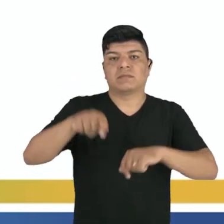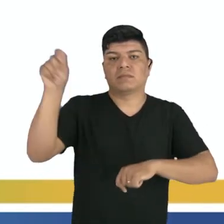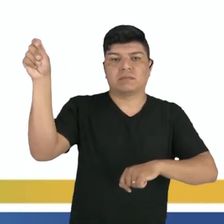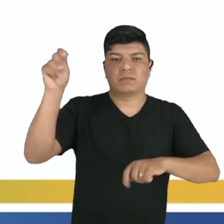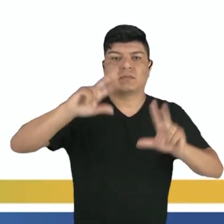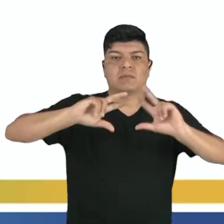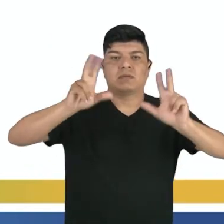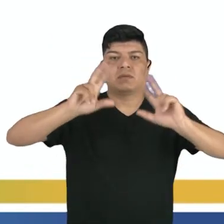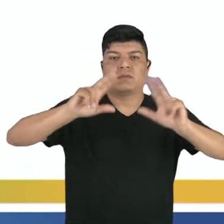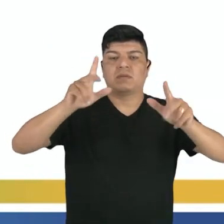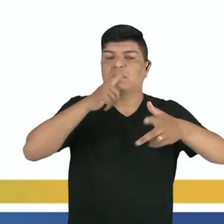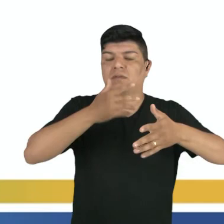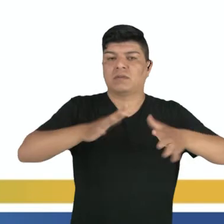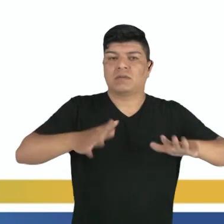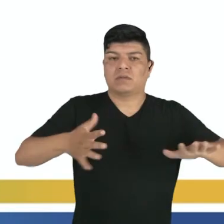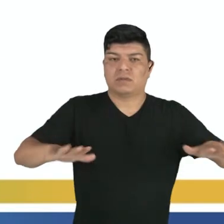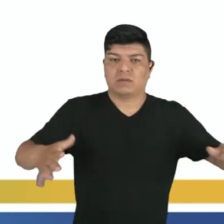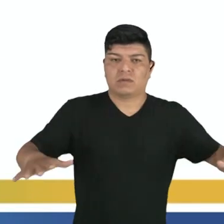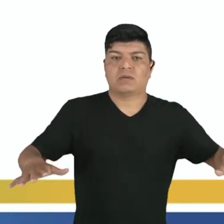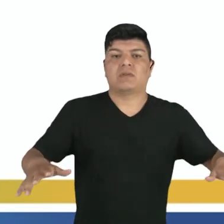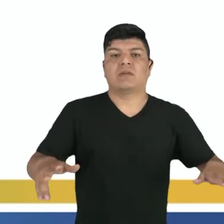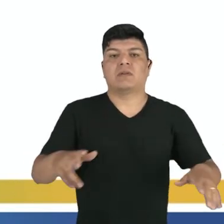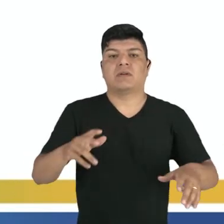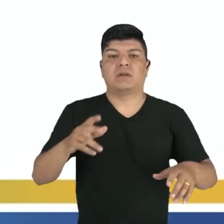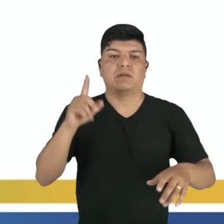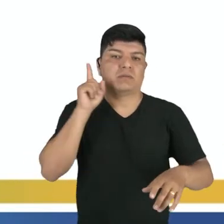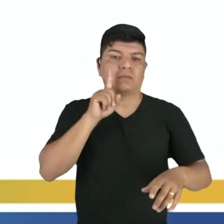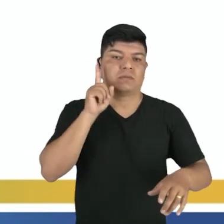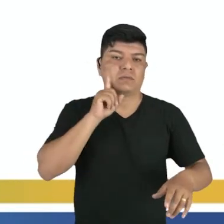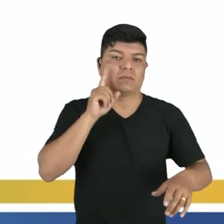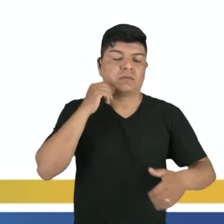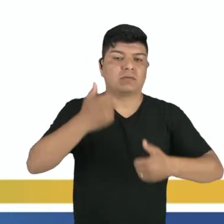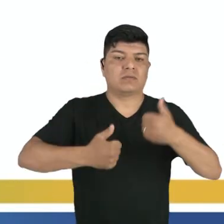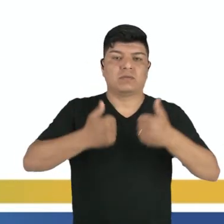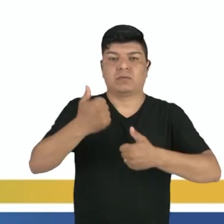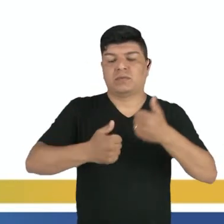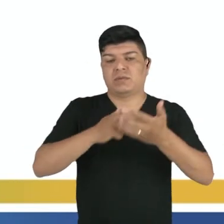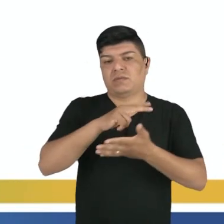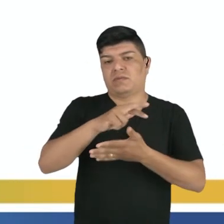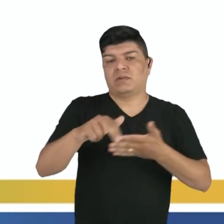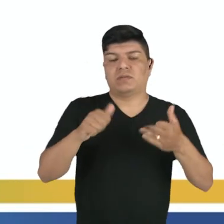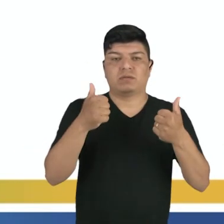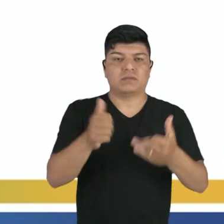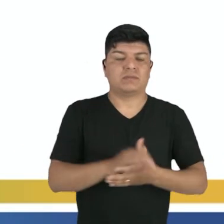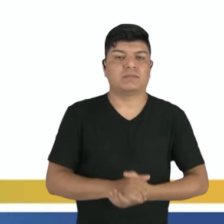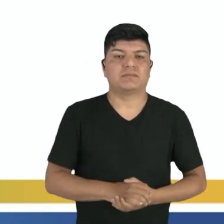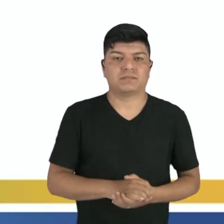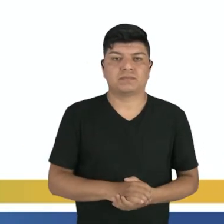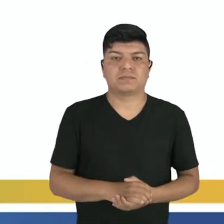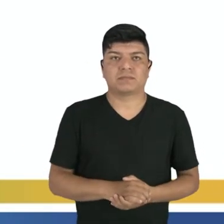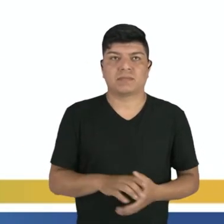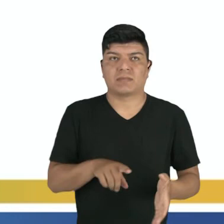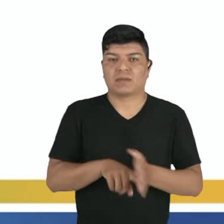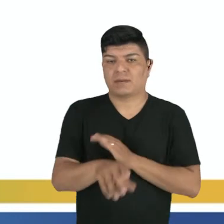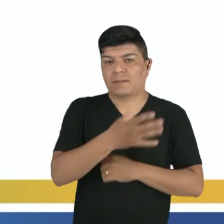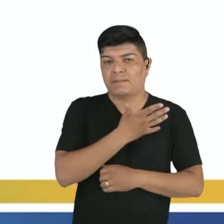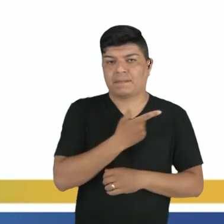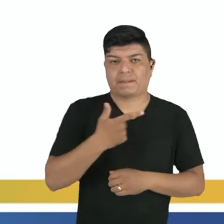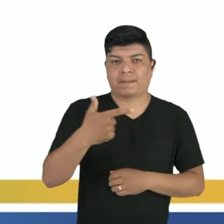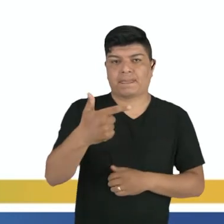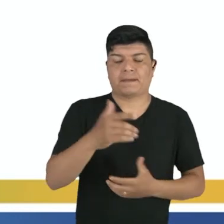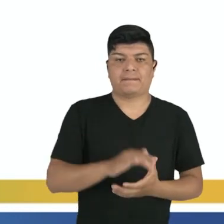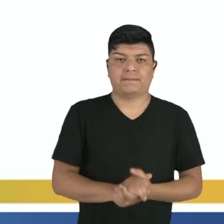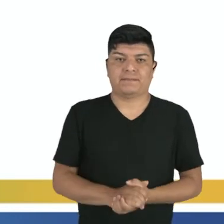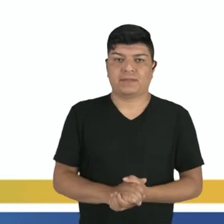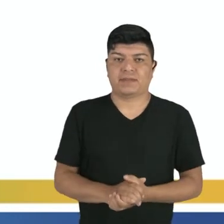vôlei de praia futebol E futebol americano Rubi vários outros tá bom galerinha questão de número